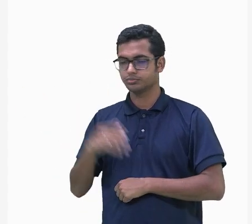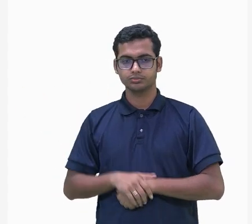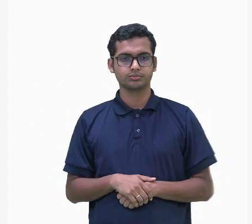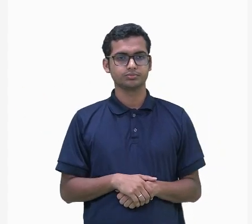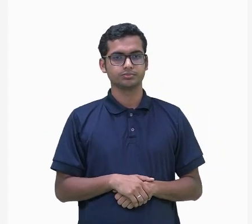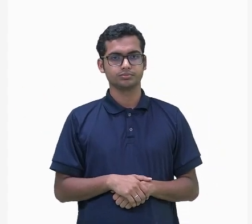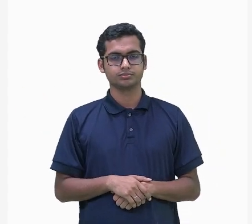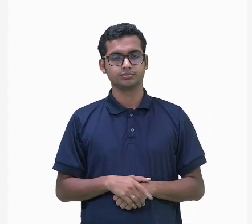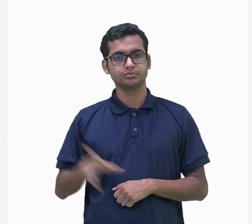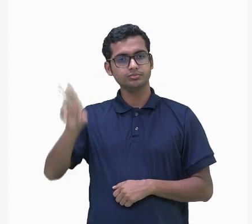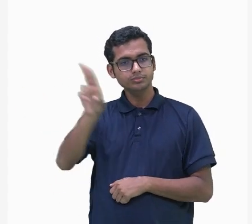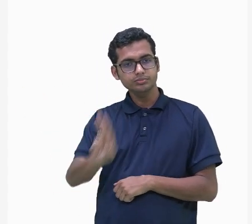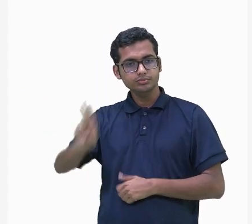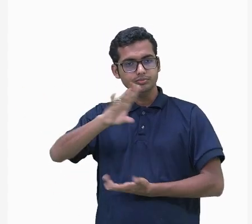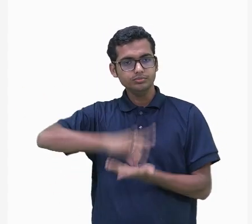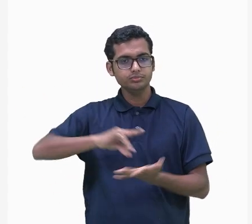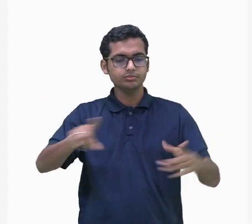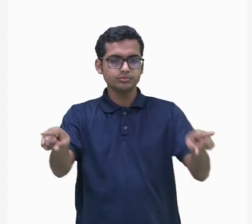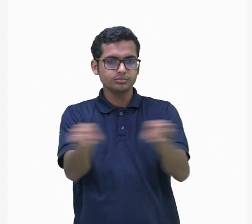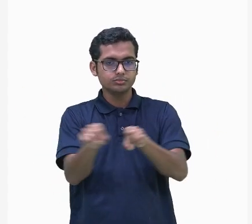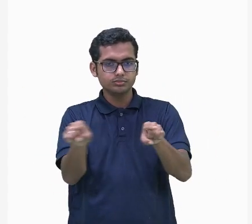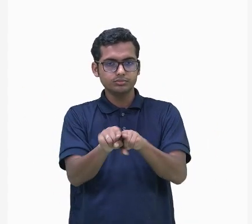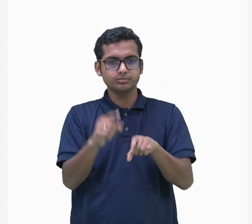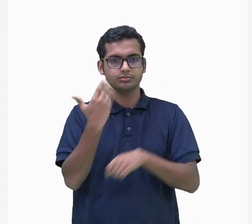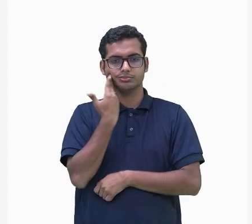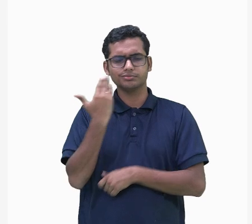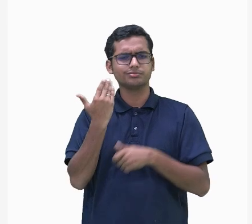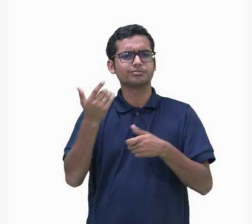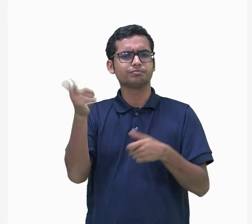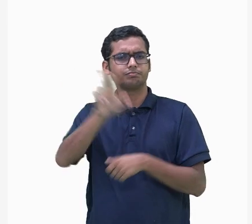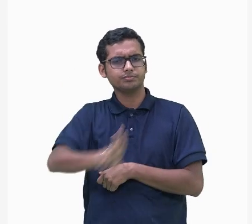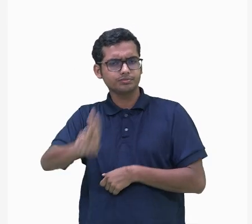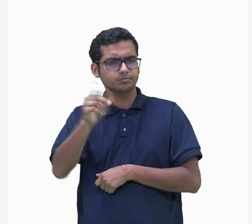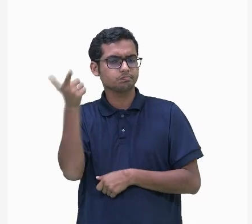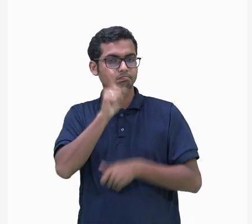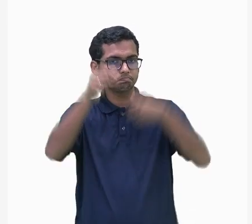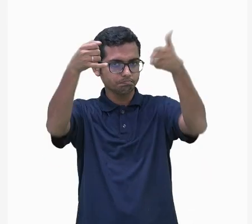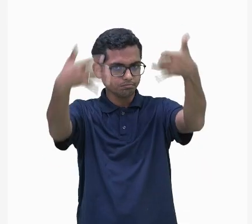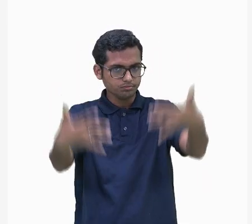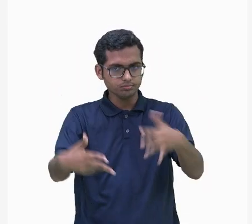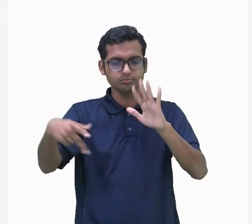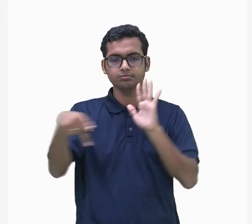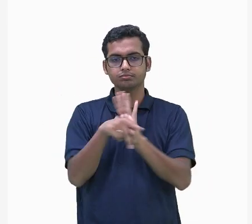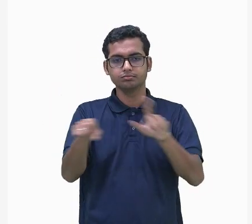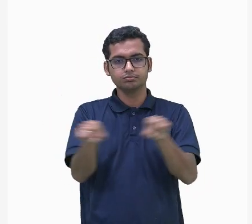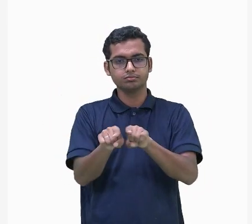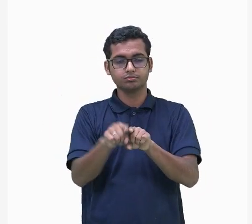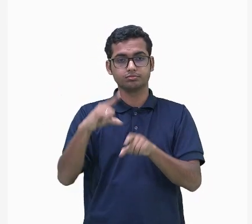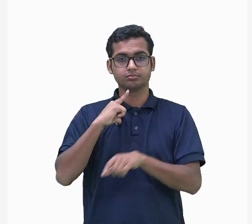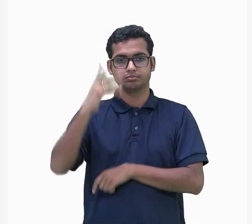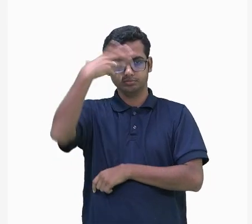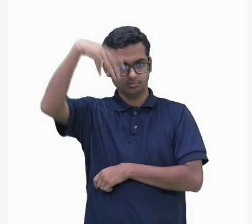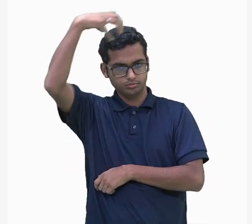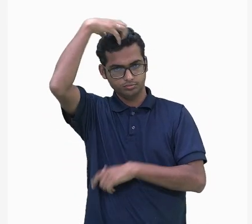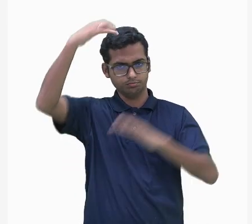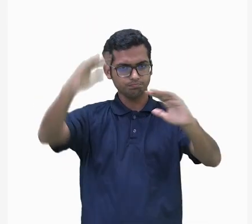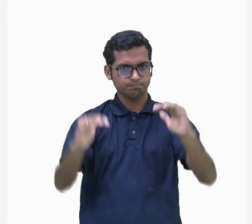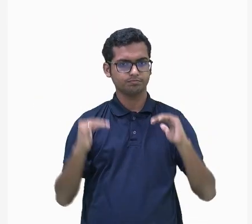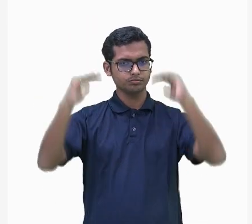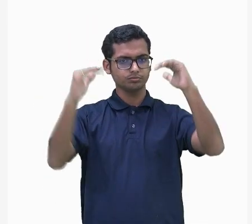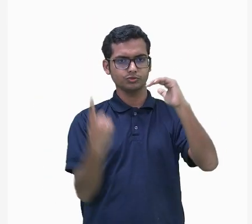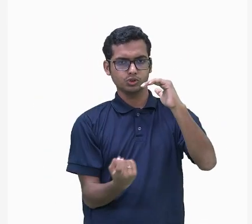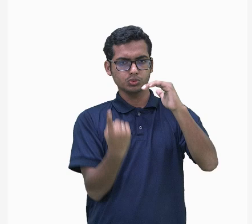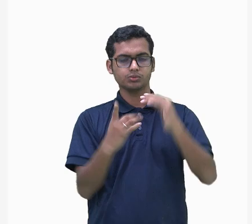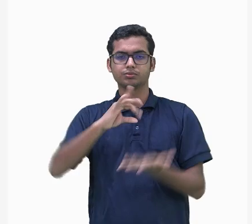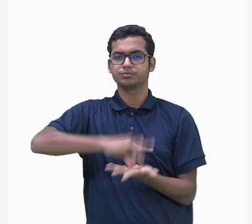foram utilizadas para justificar o fato de haver um rei, um monarca absoluto. E o primeiro que trago para